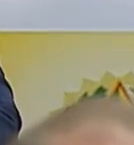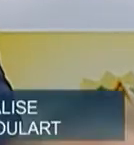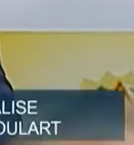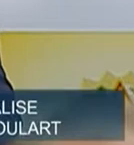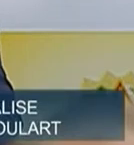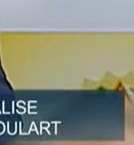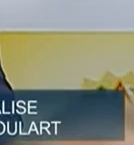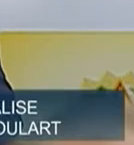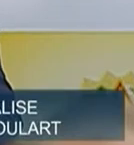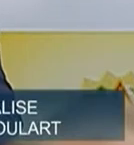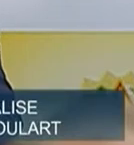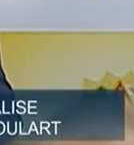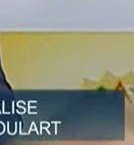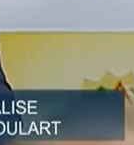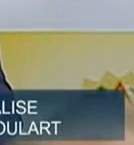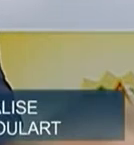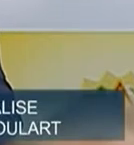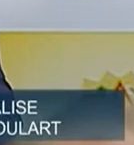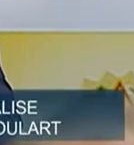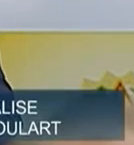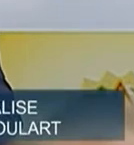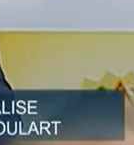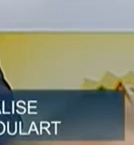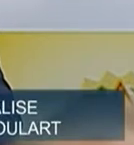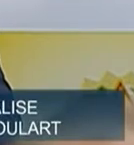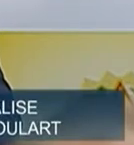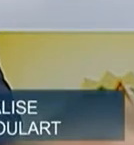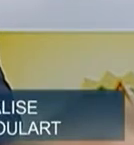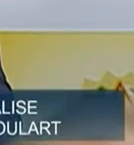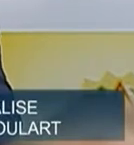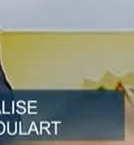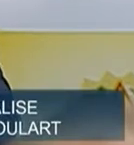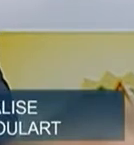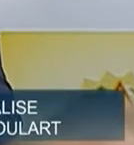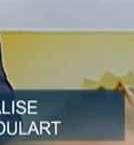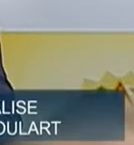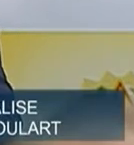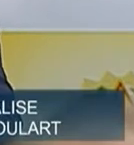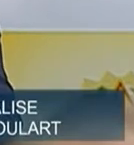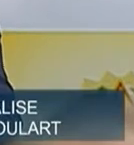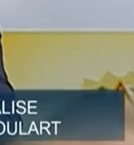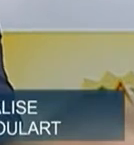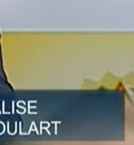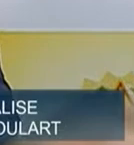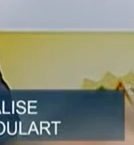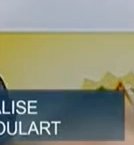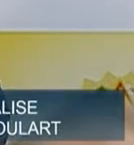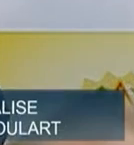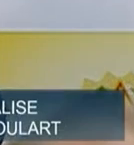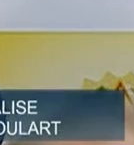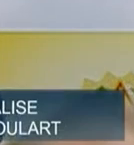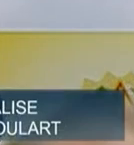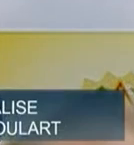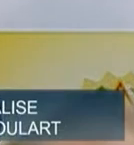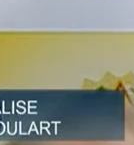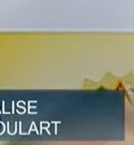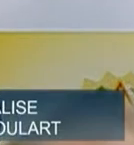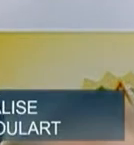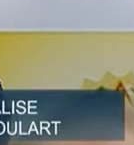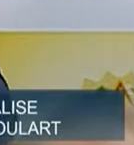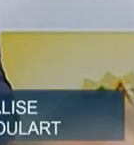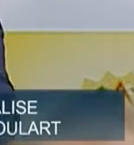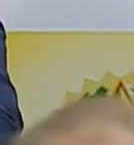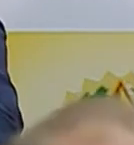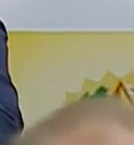quando quem não tinha como impor determinadas ações